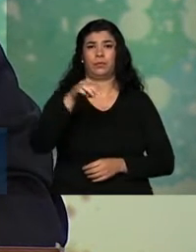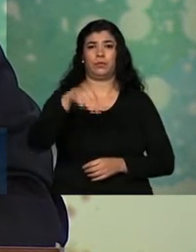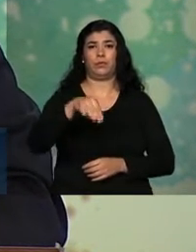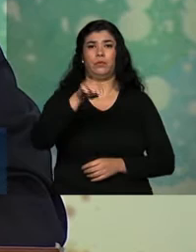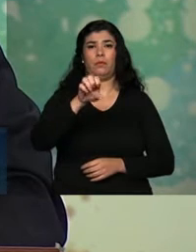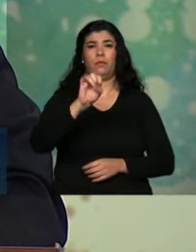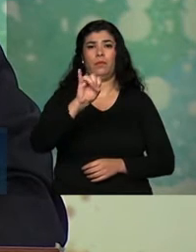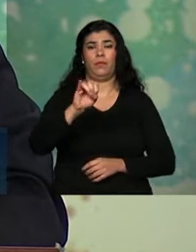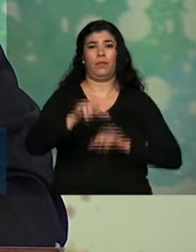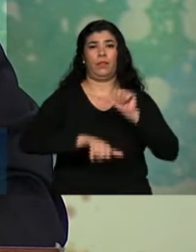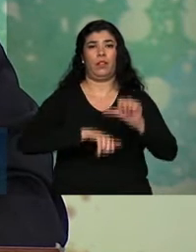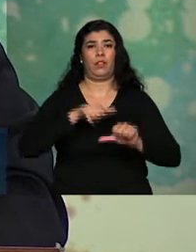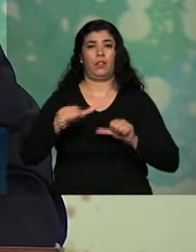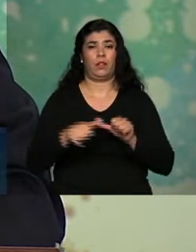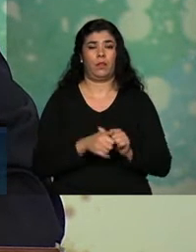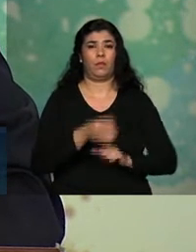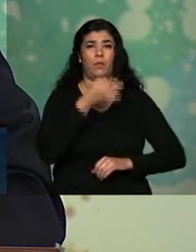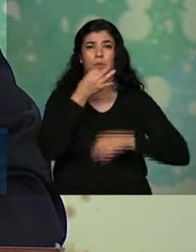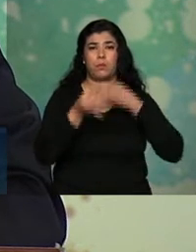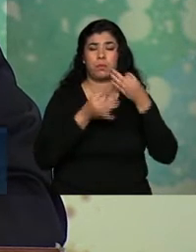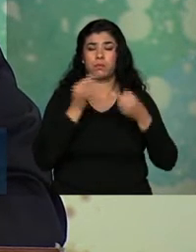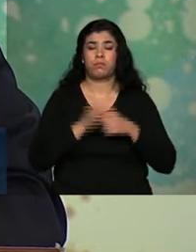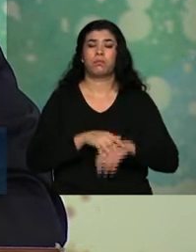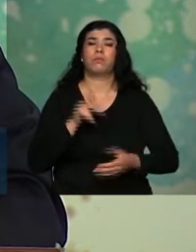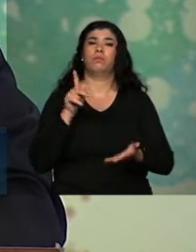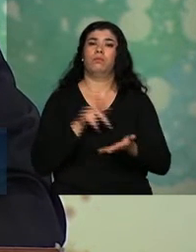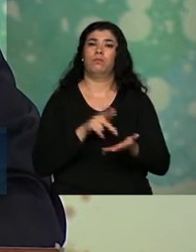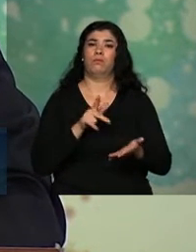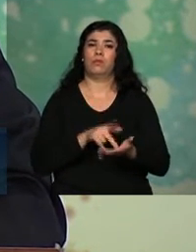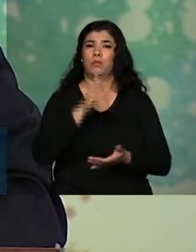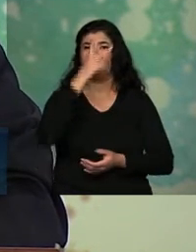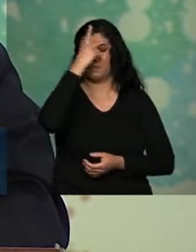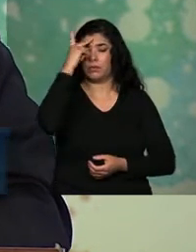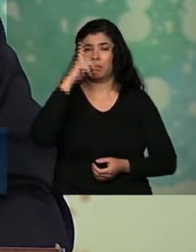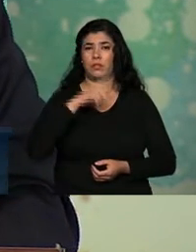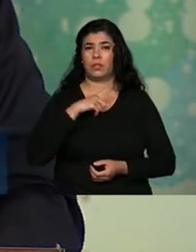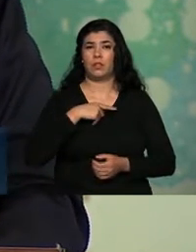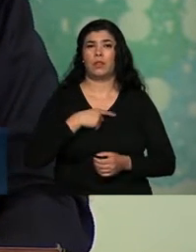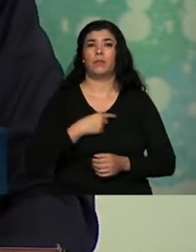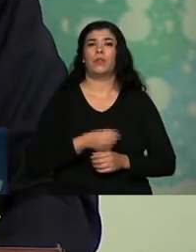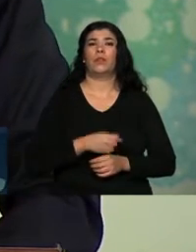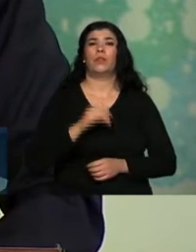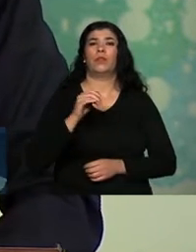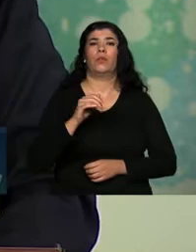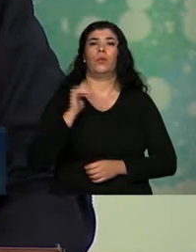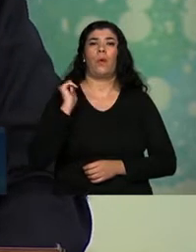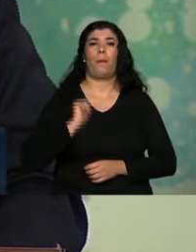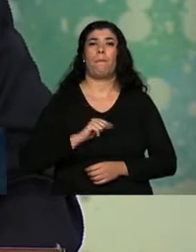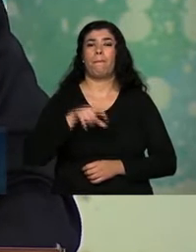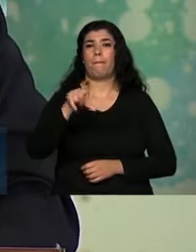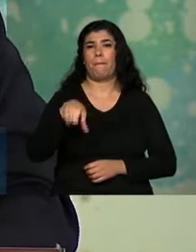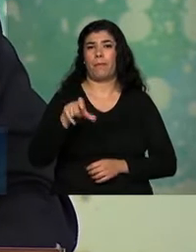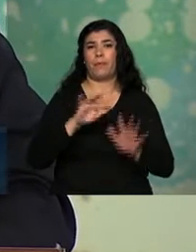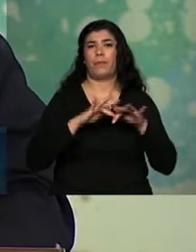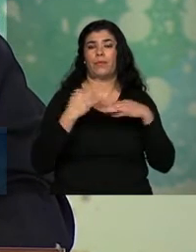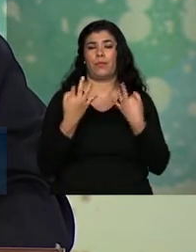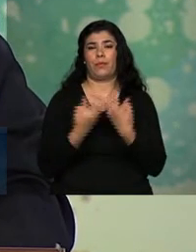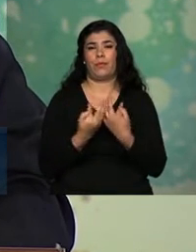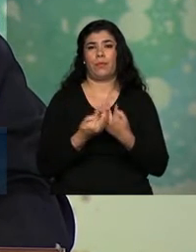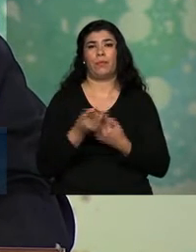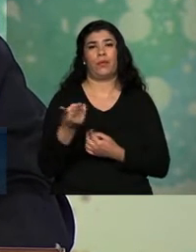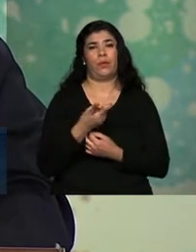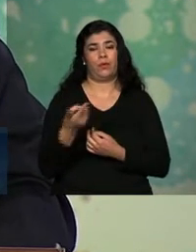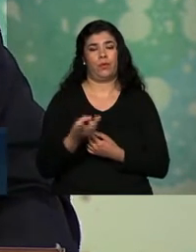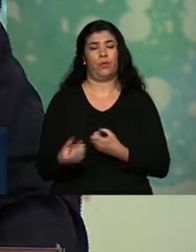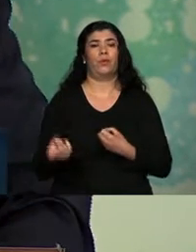uma alternativa real para os beneficiários do Bolsa Família. Essa é uma agenda do SEBRAE em parceria com o